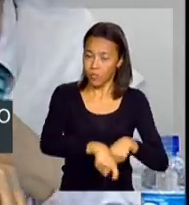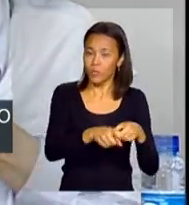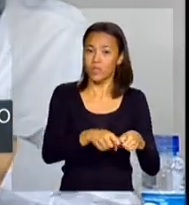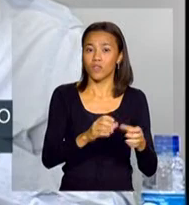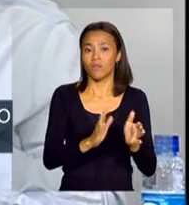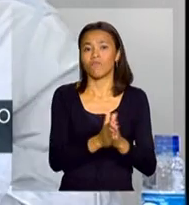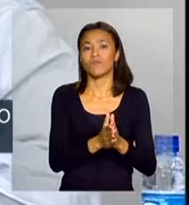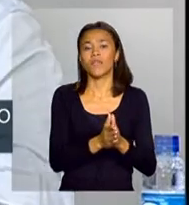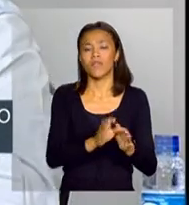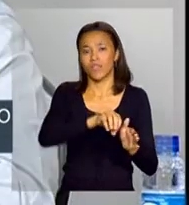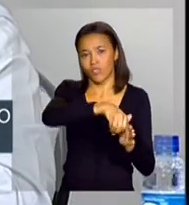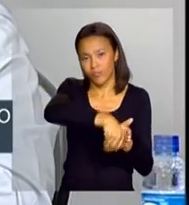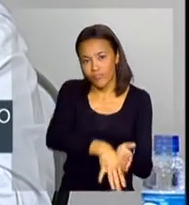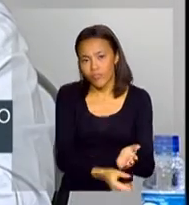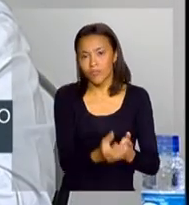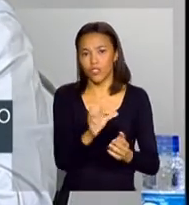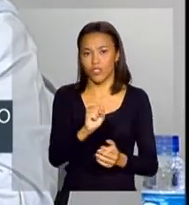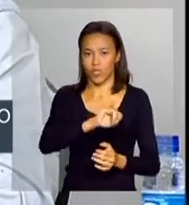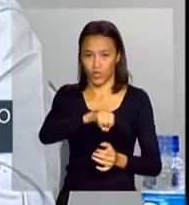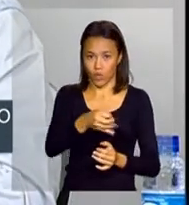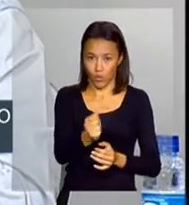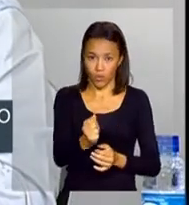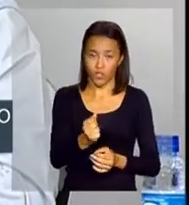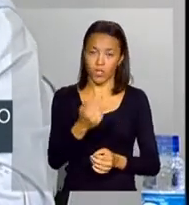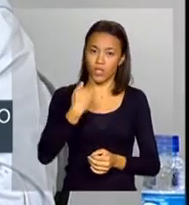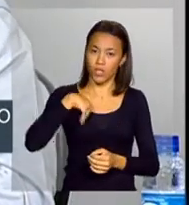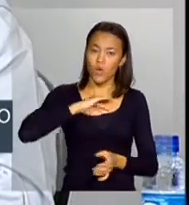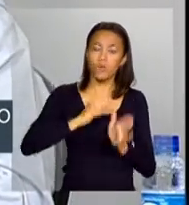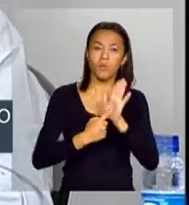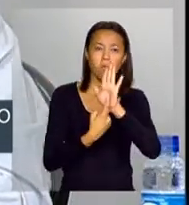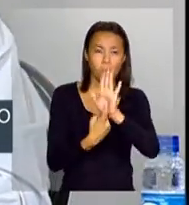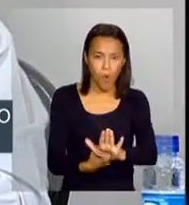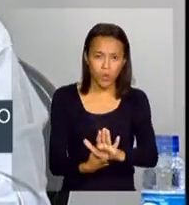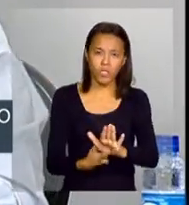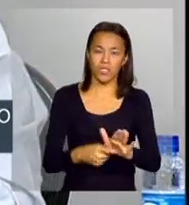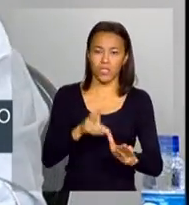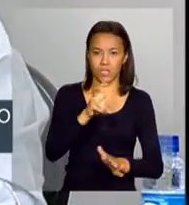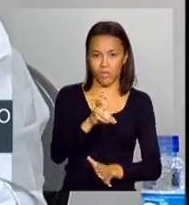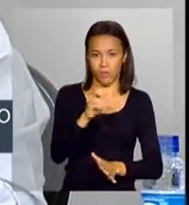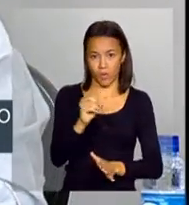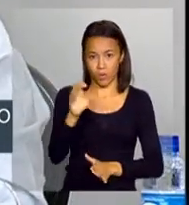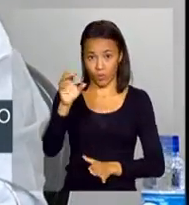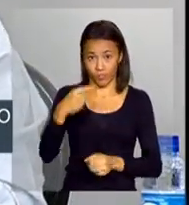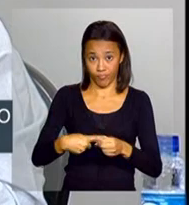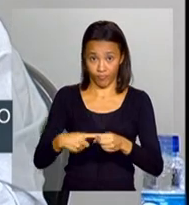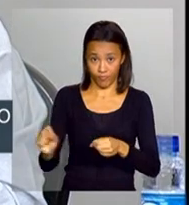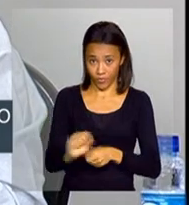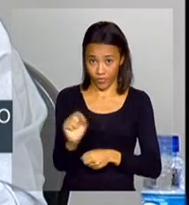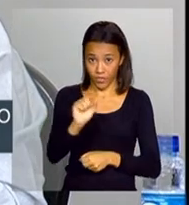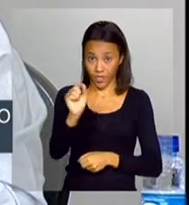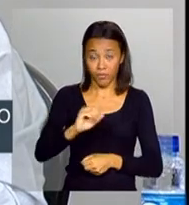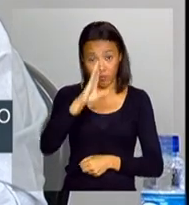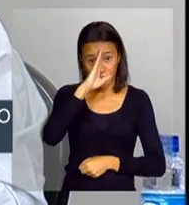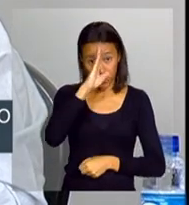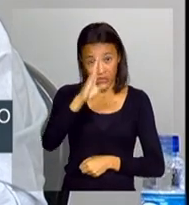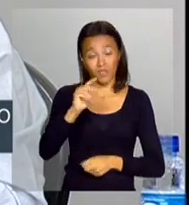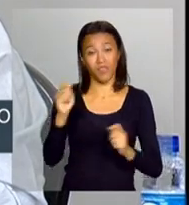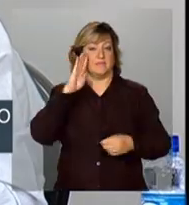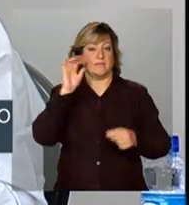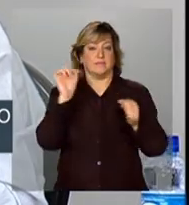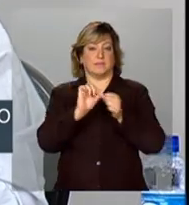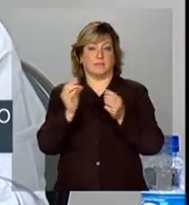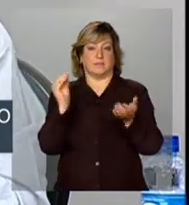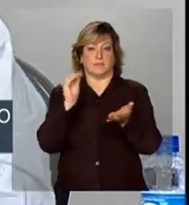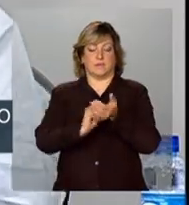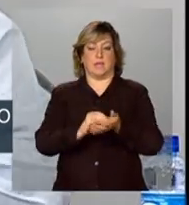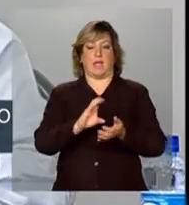essa moratória, para esse movimento, que a gente mostre, nesses 58 municípios, priorizando para fazer o cadastro ambiental